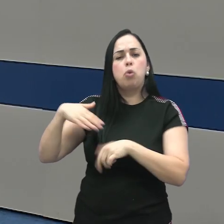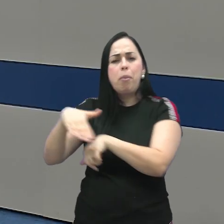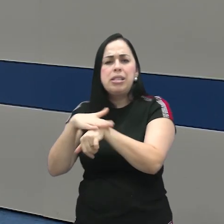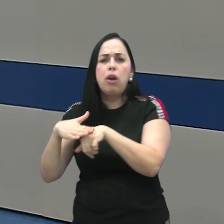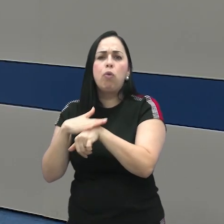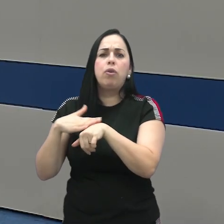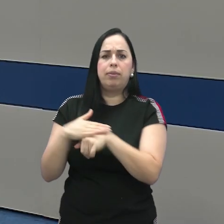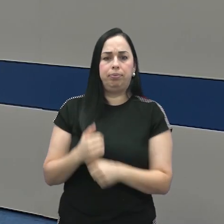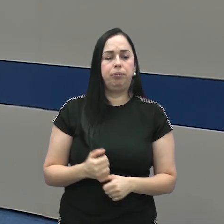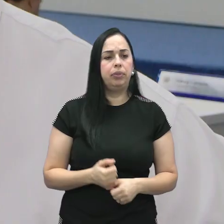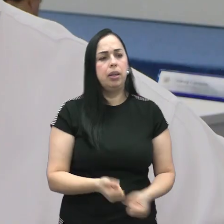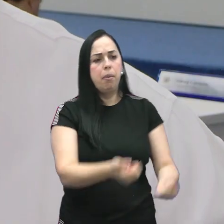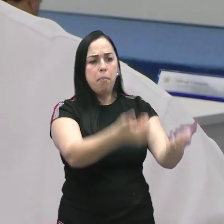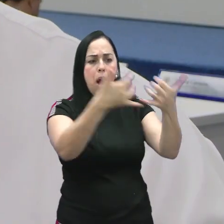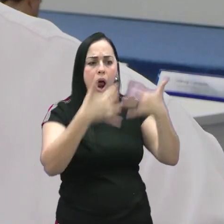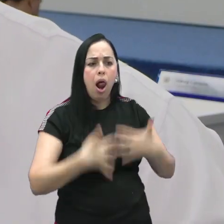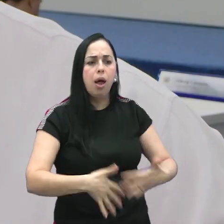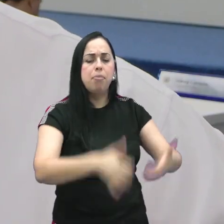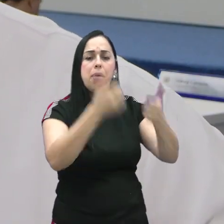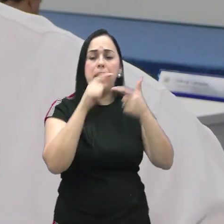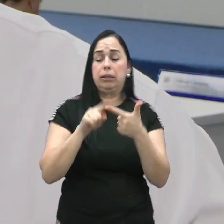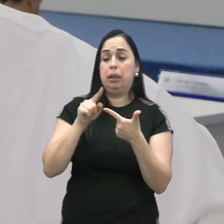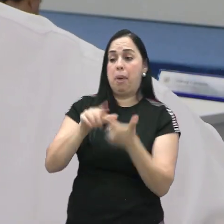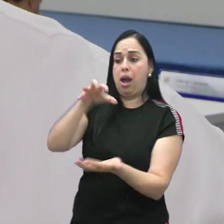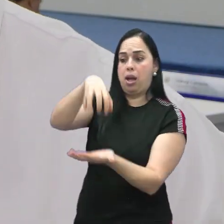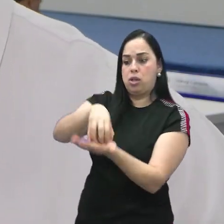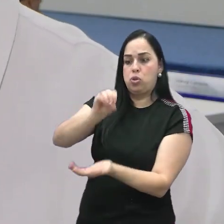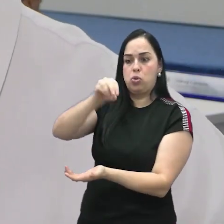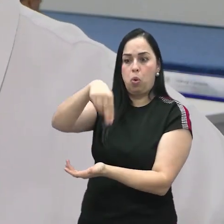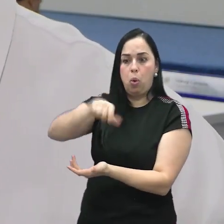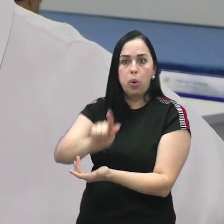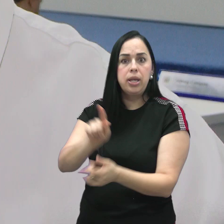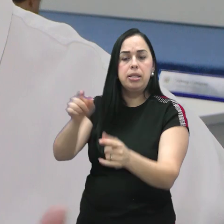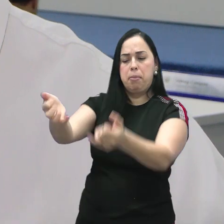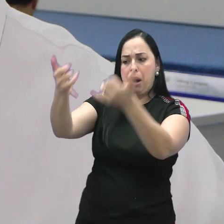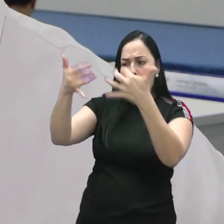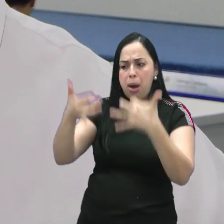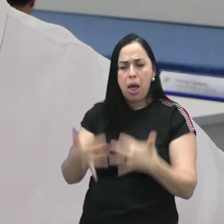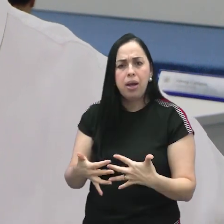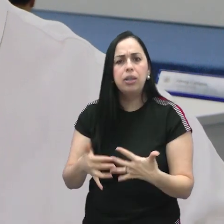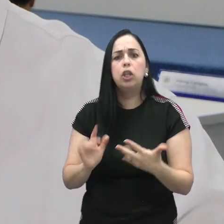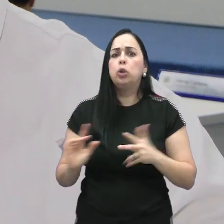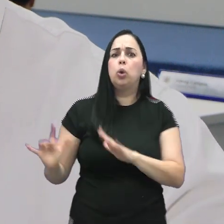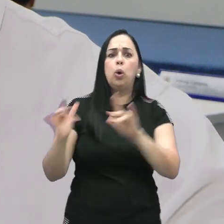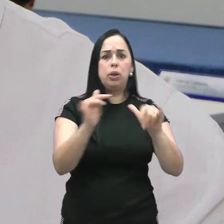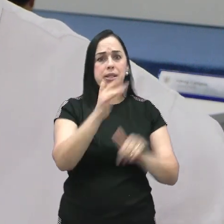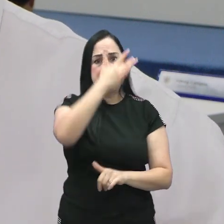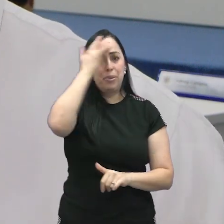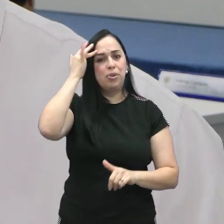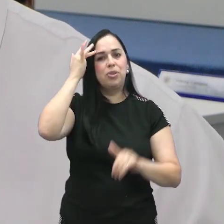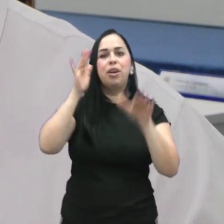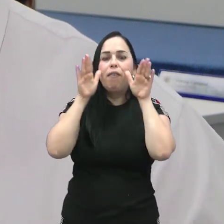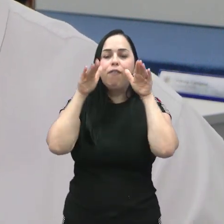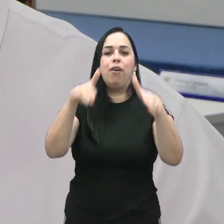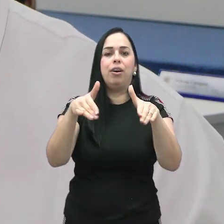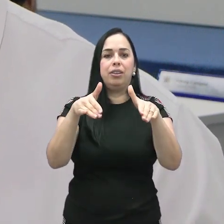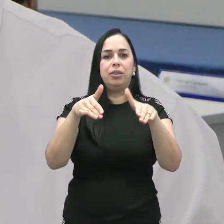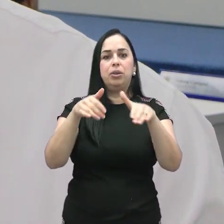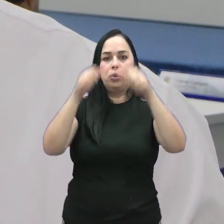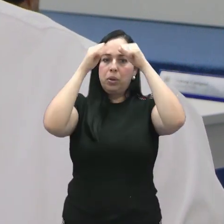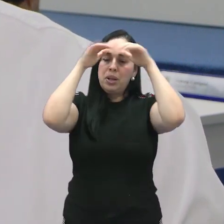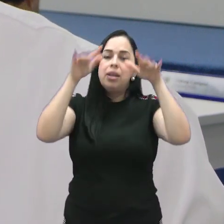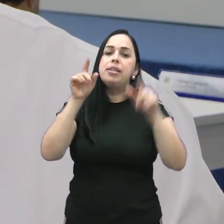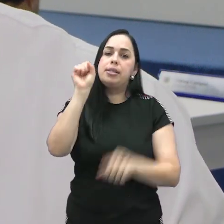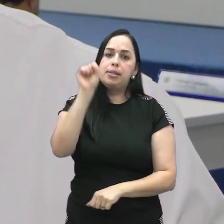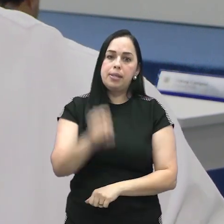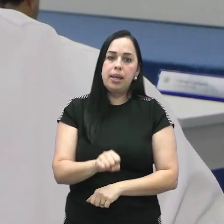debate é ainda maior. Escutar as pessoas, escutar as entidades, escutar a todos aqueles que têm envolvimento com a causa do autismo, né? E